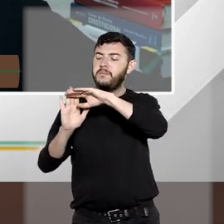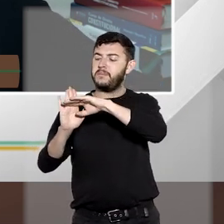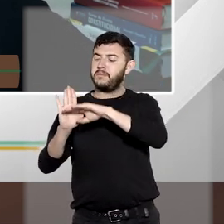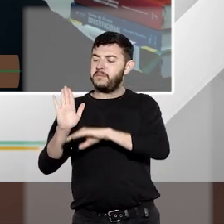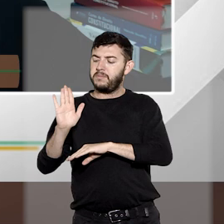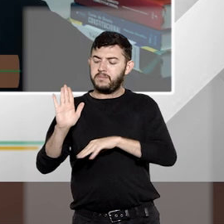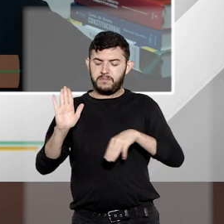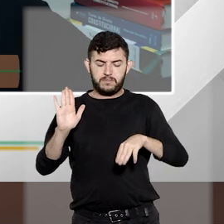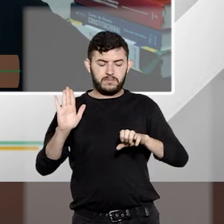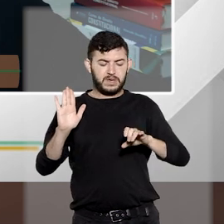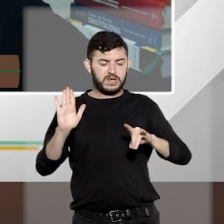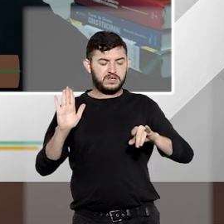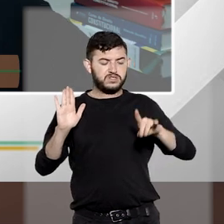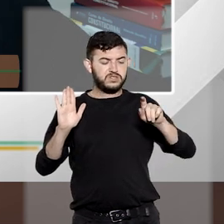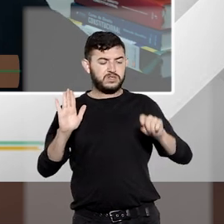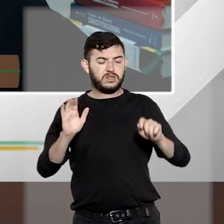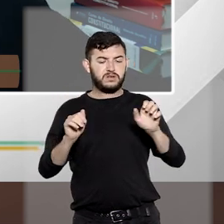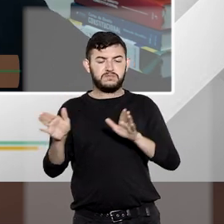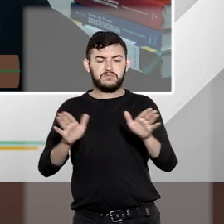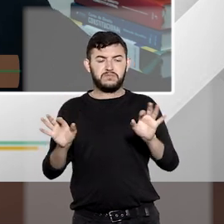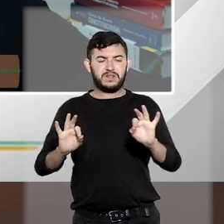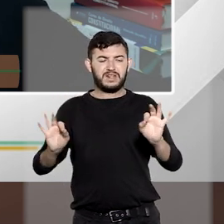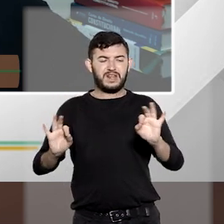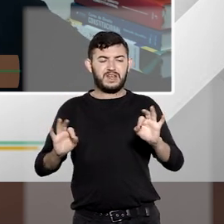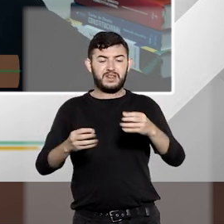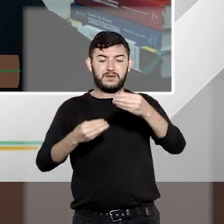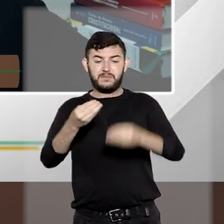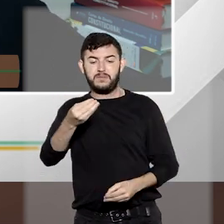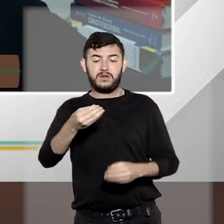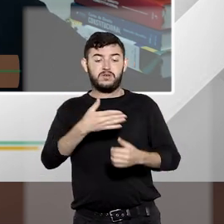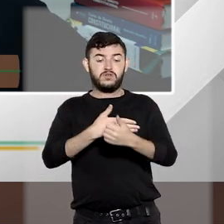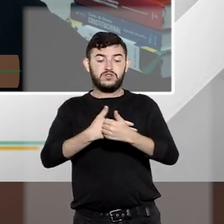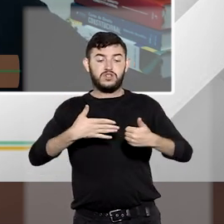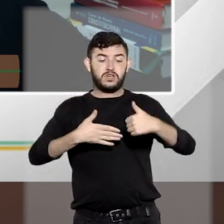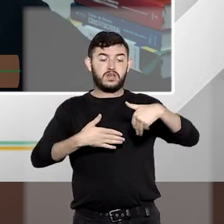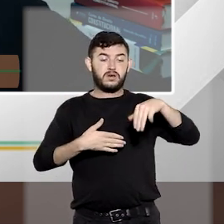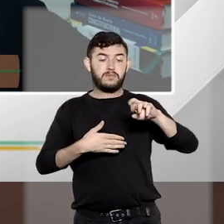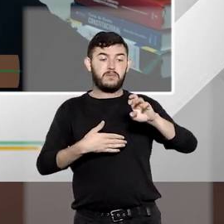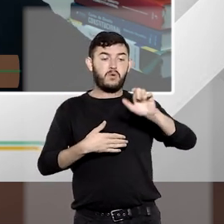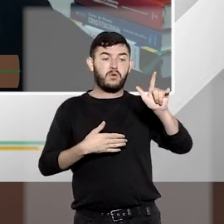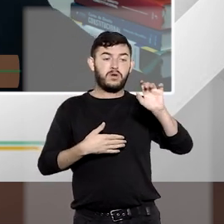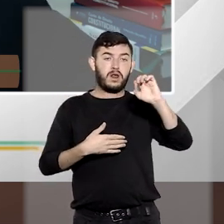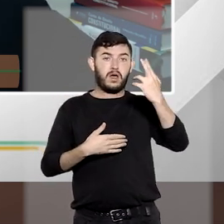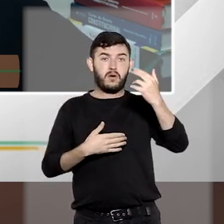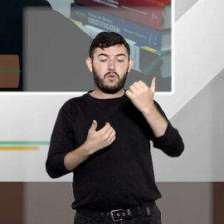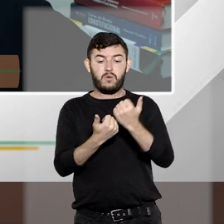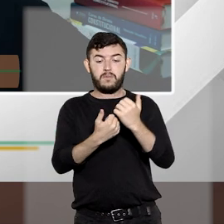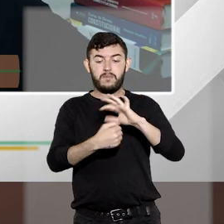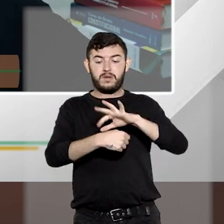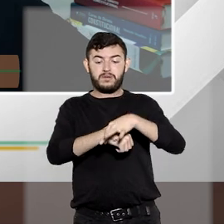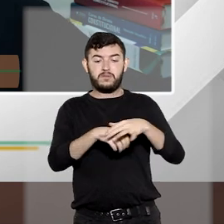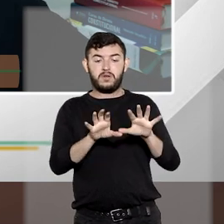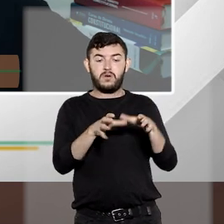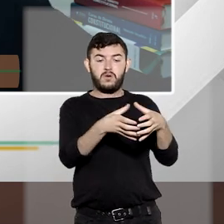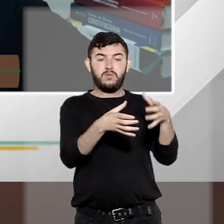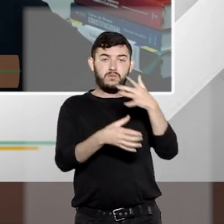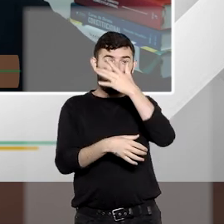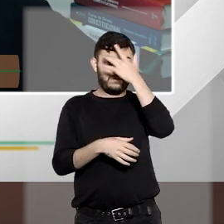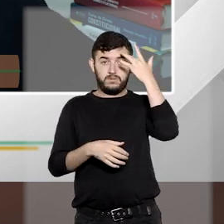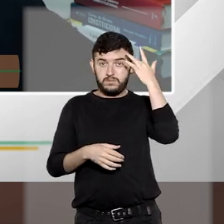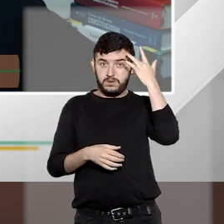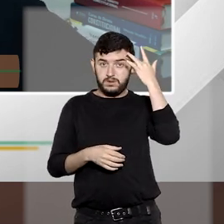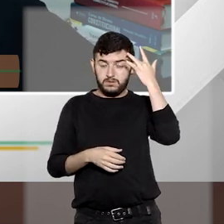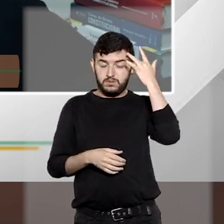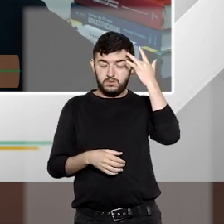comprovadamente e aquilo esteja causando ali danos morais ou patrimoniais a um número ali infindável de pessoas, né, de